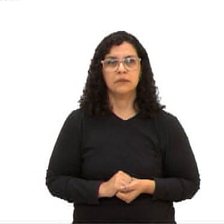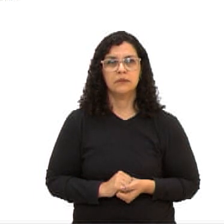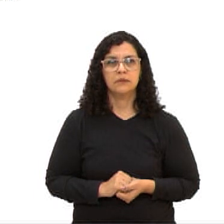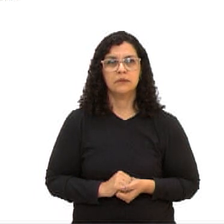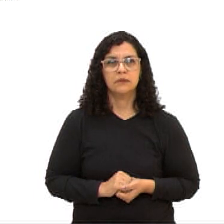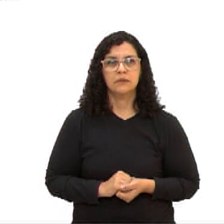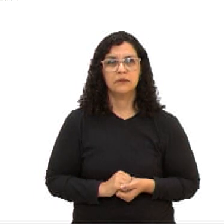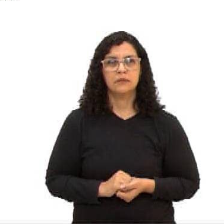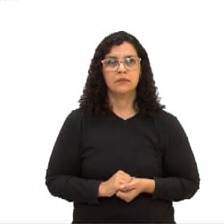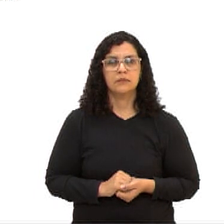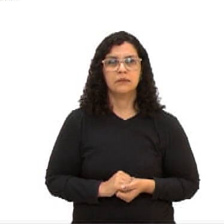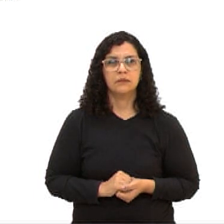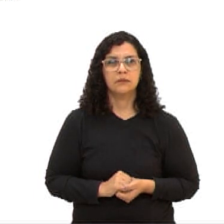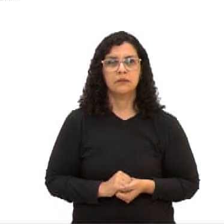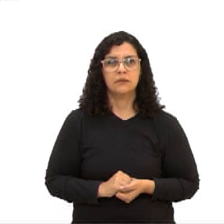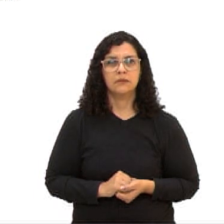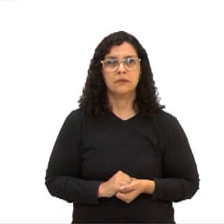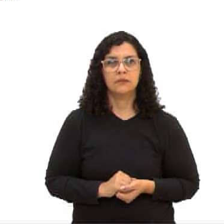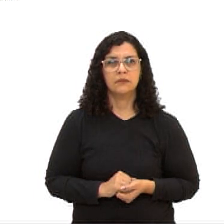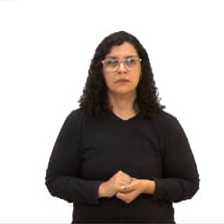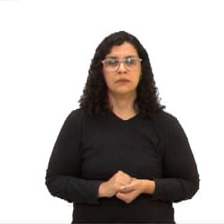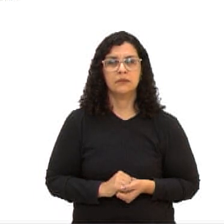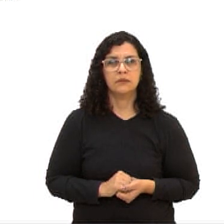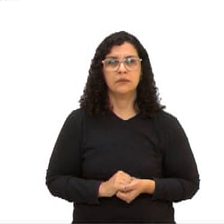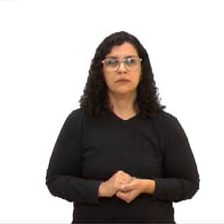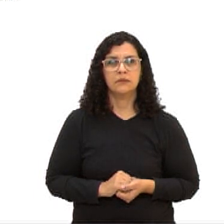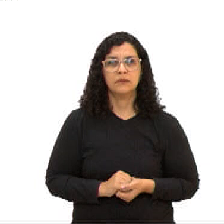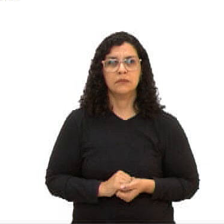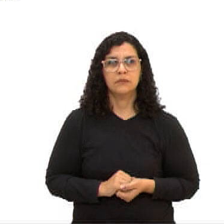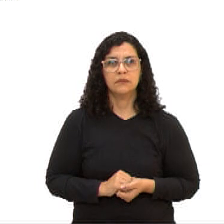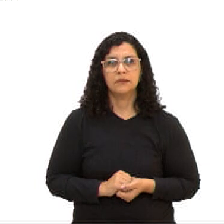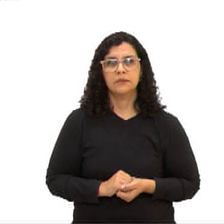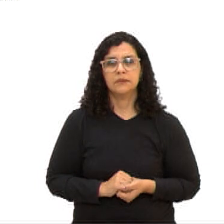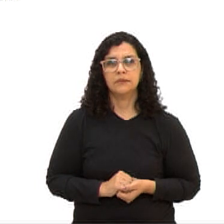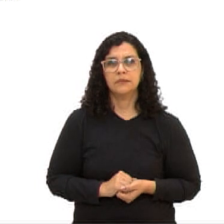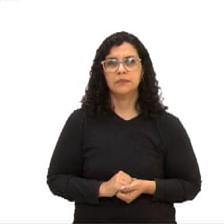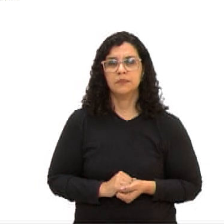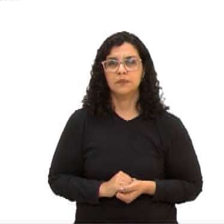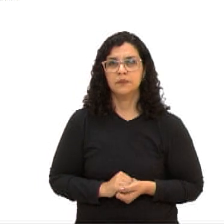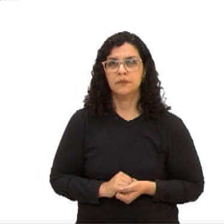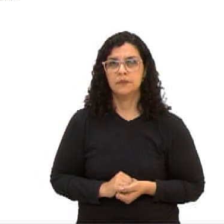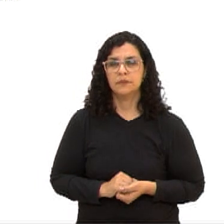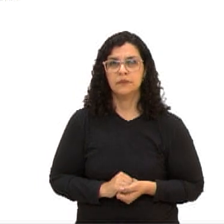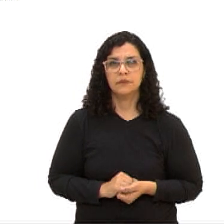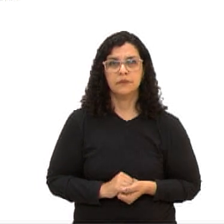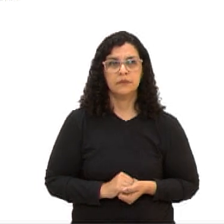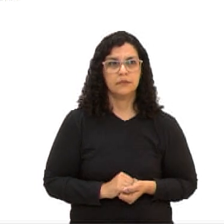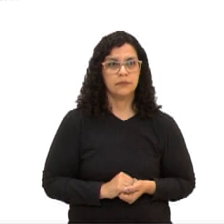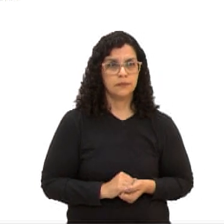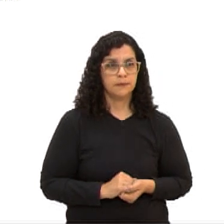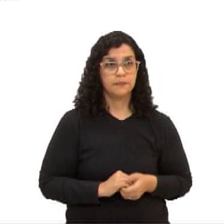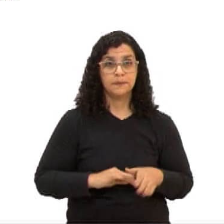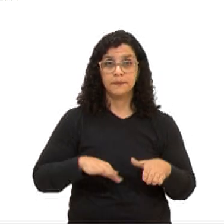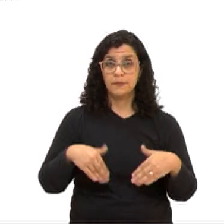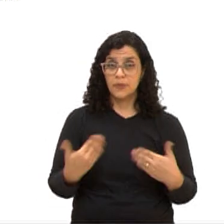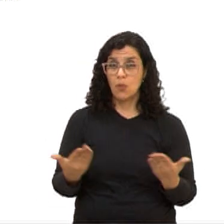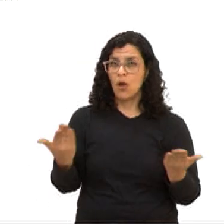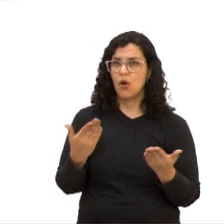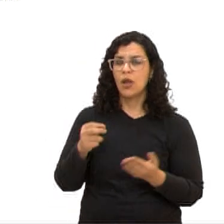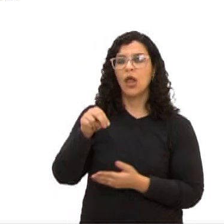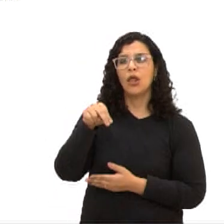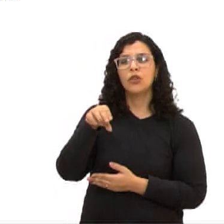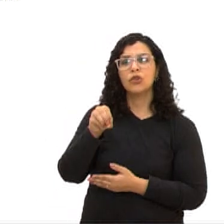informais. São escritos em pequenos papeles e trocados entre pessoas que possuem grado de afetividade. Então,